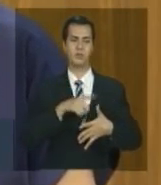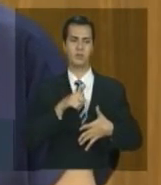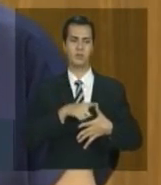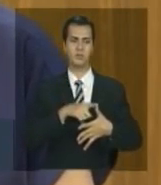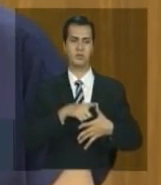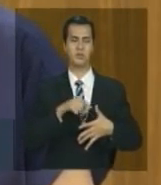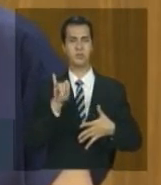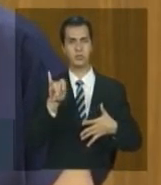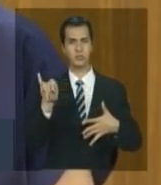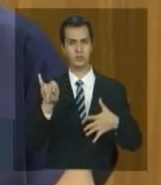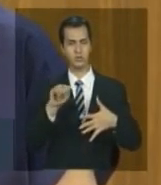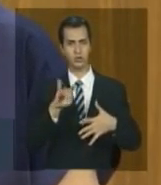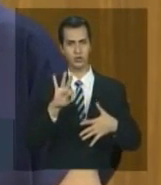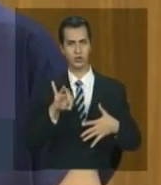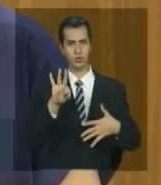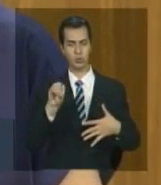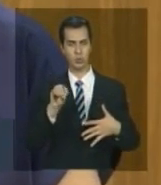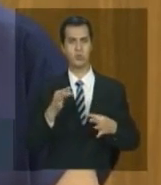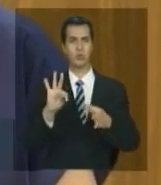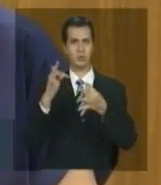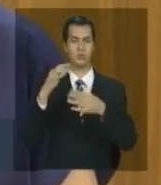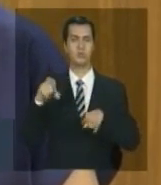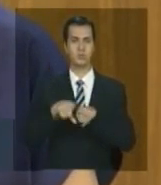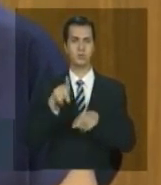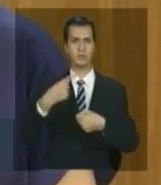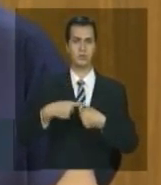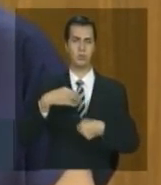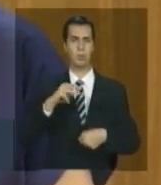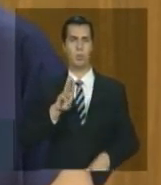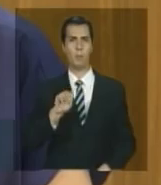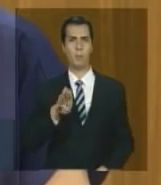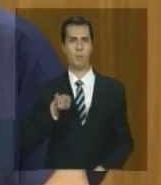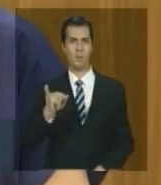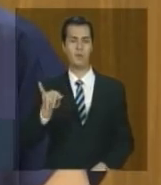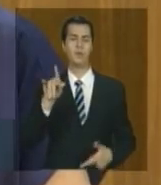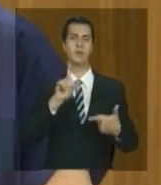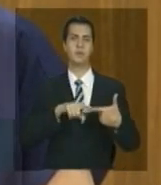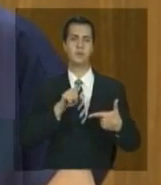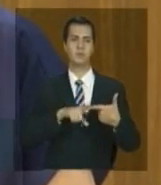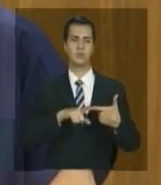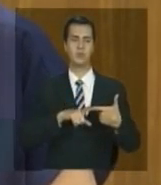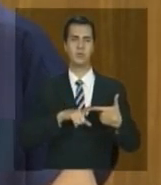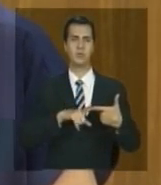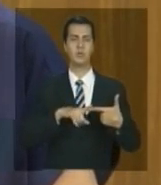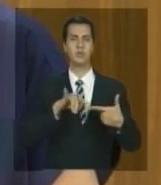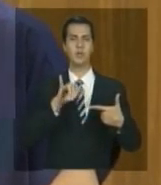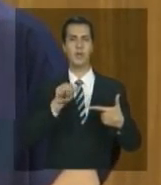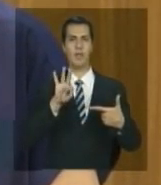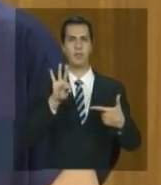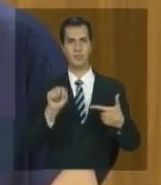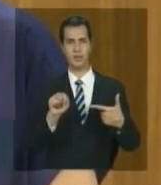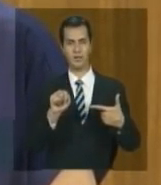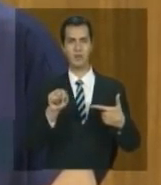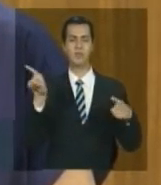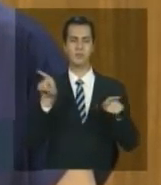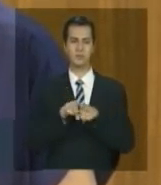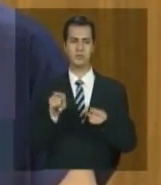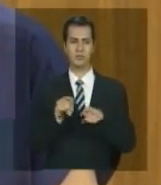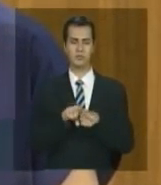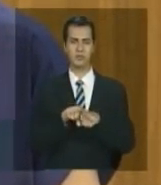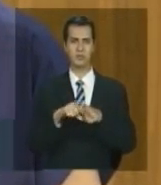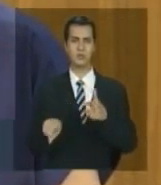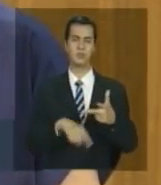Technology também em Mumbai, o Tata Institute of Fundamental Research, também pertencente ao grupo